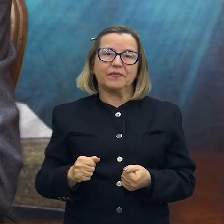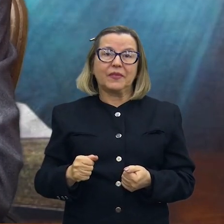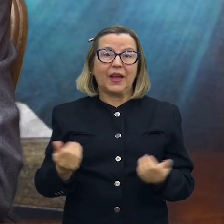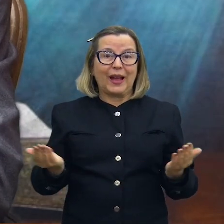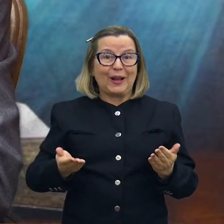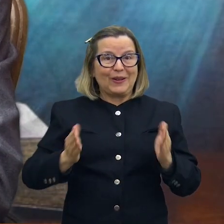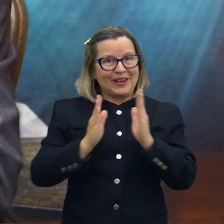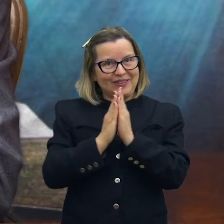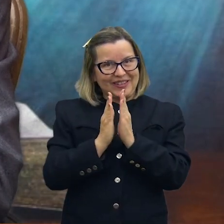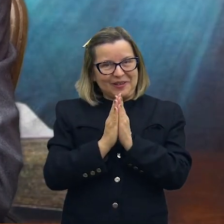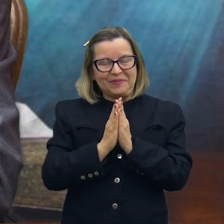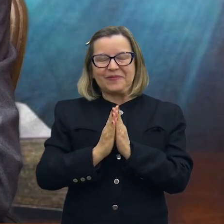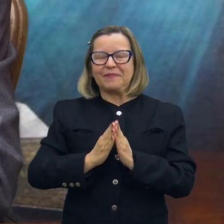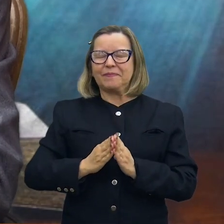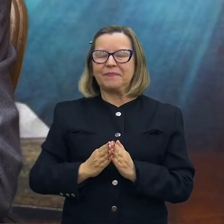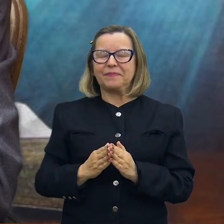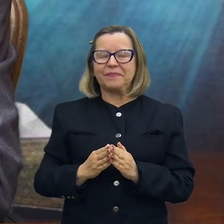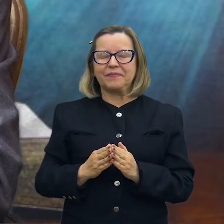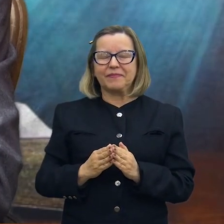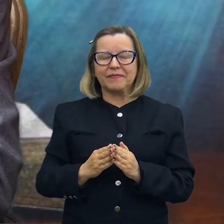de Deus. Vamos orar?